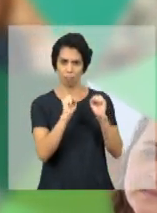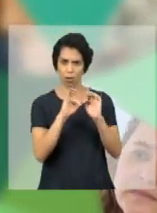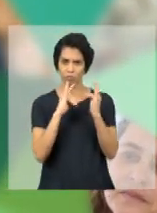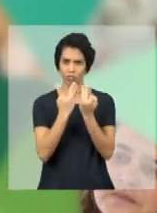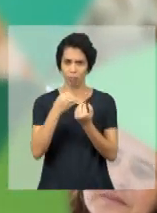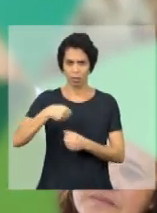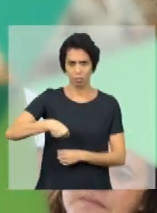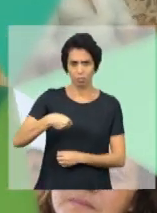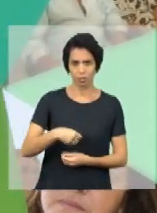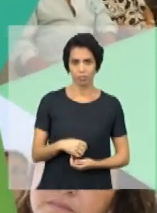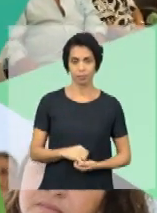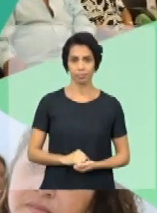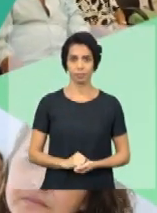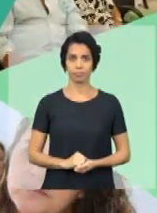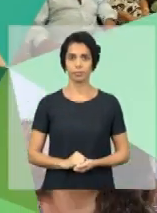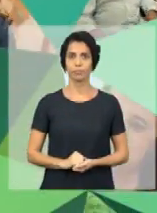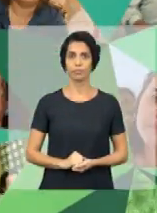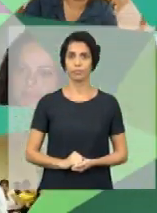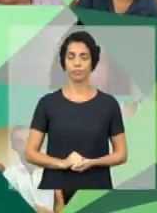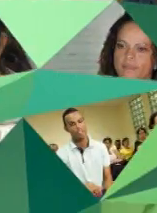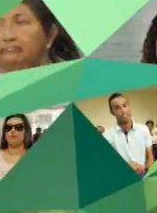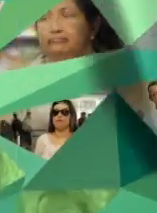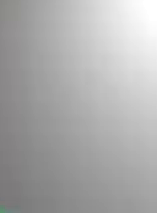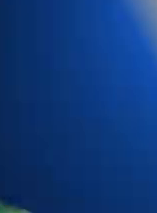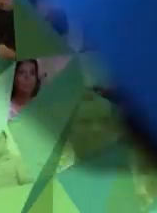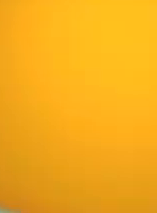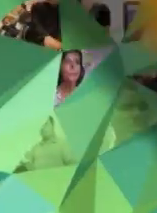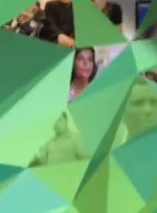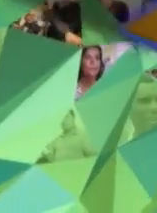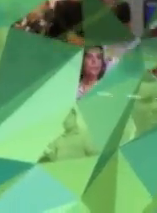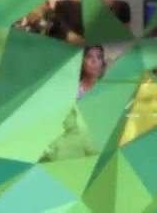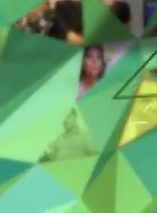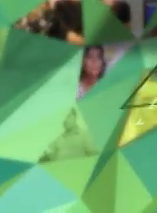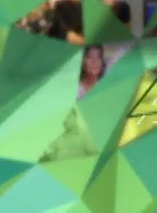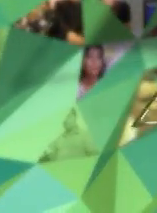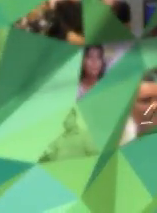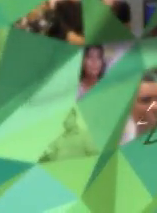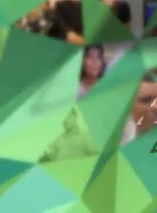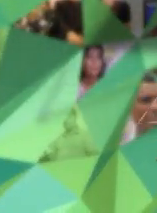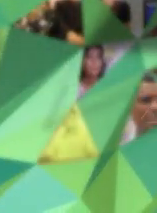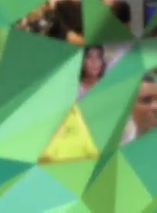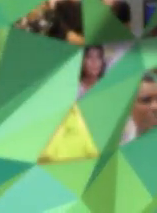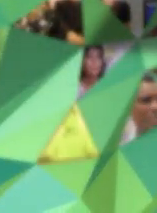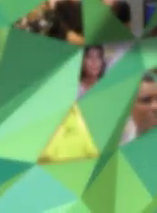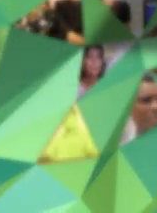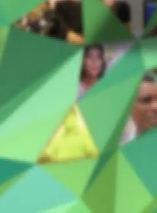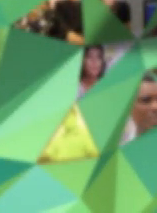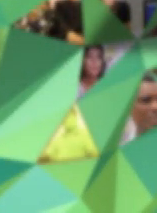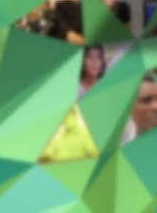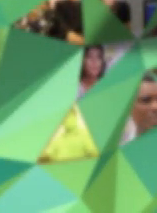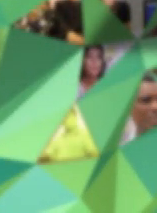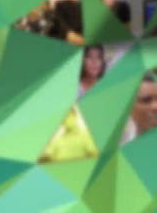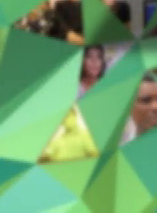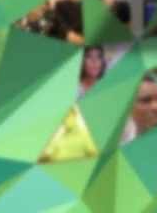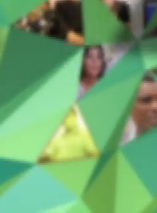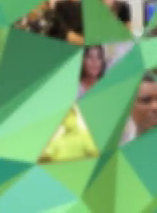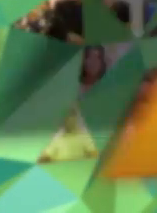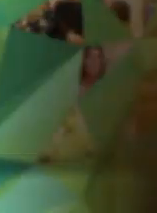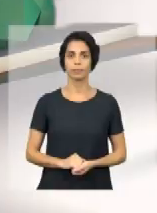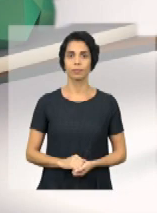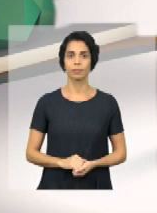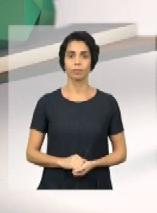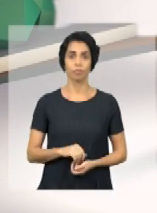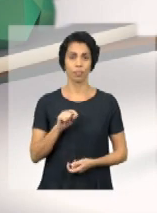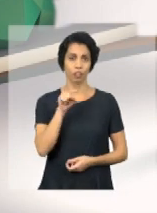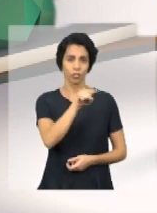família? Letreiro 1. A importância do cadastro único na assistência social. Apresentadores Robson e